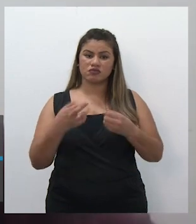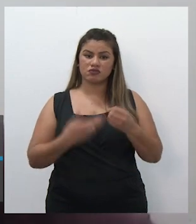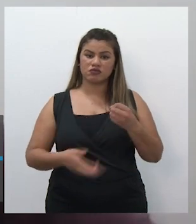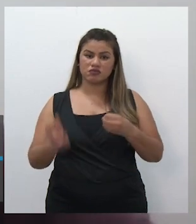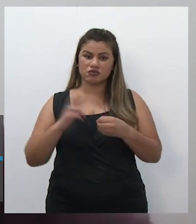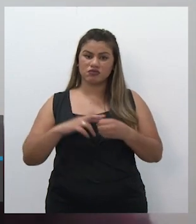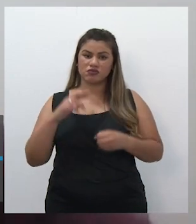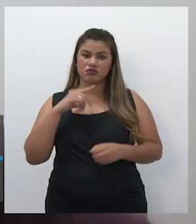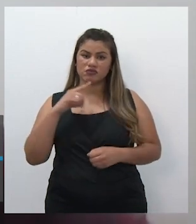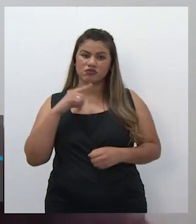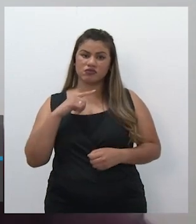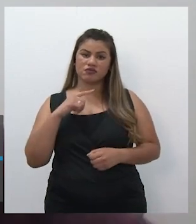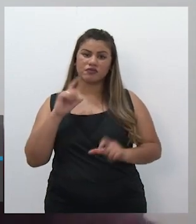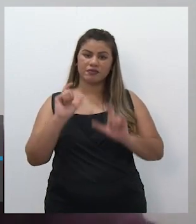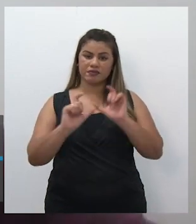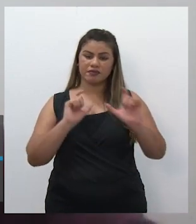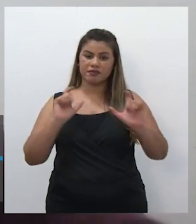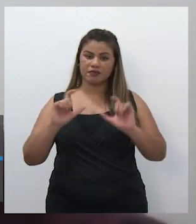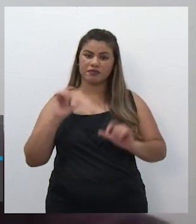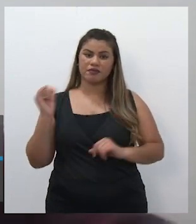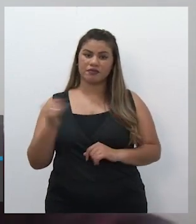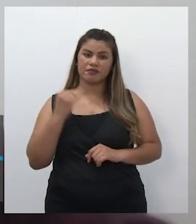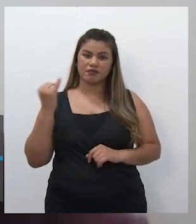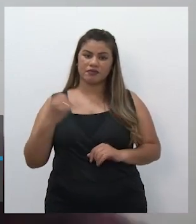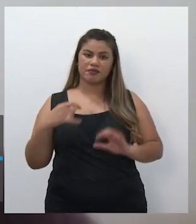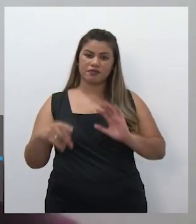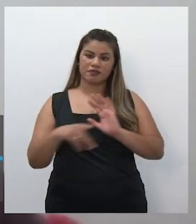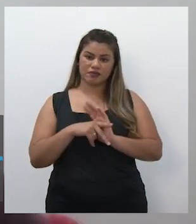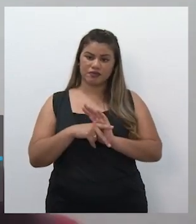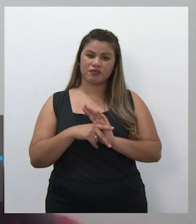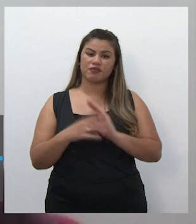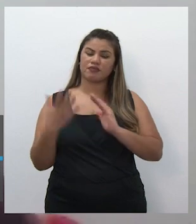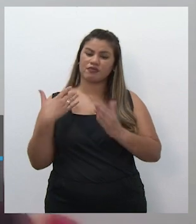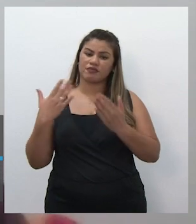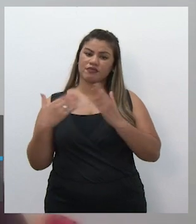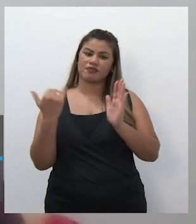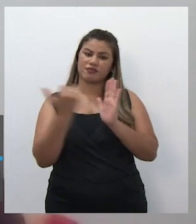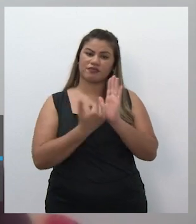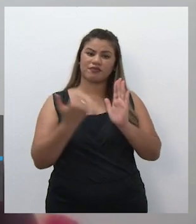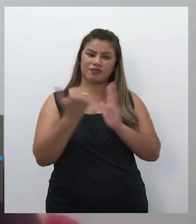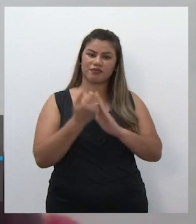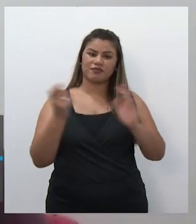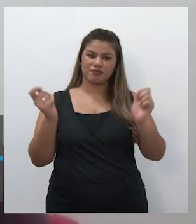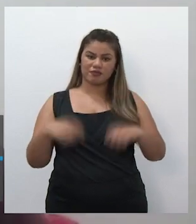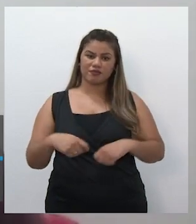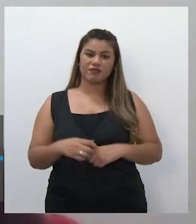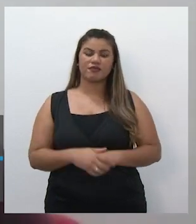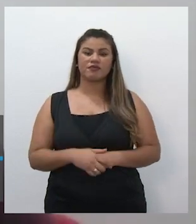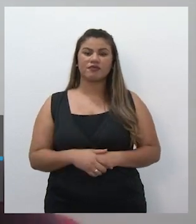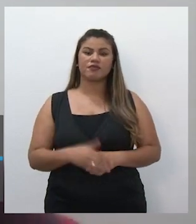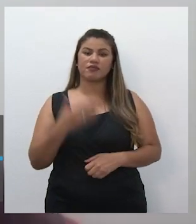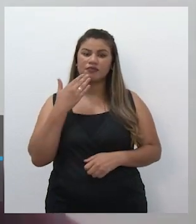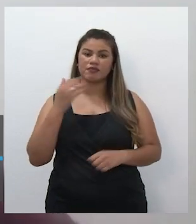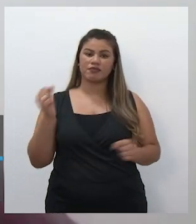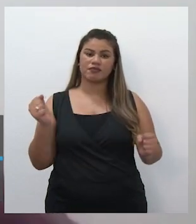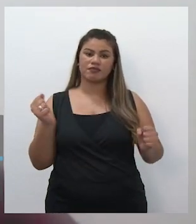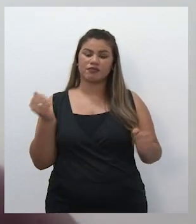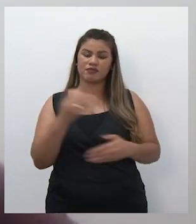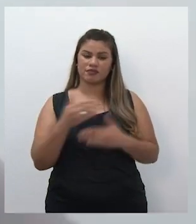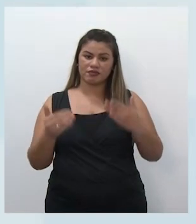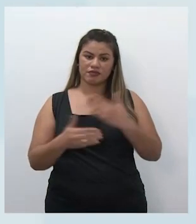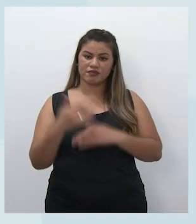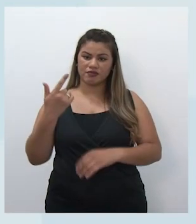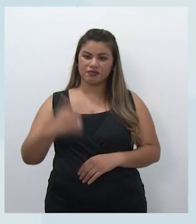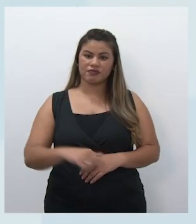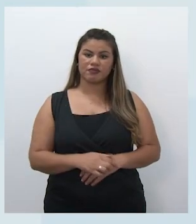final. Mais algumas palavras-chave para a gente conversar um pouquinho sobre essa questão, tá bom? Então, vou pedir para que passem o próximo slide,